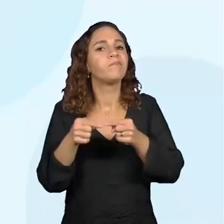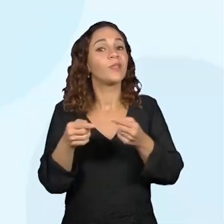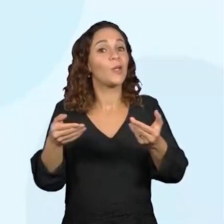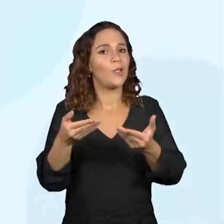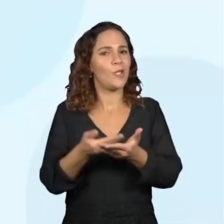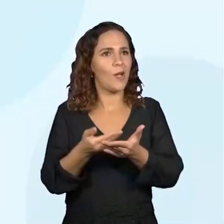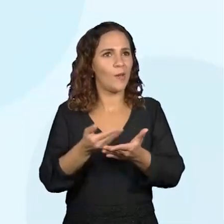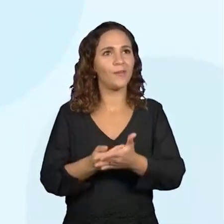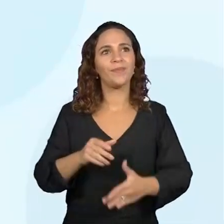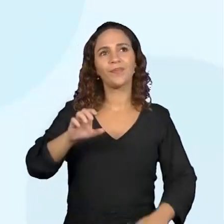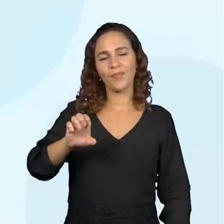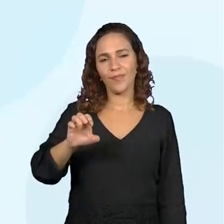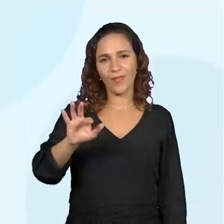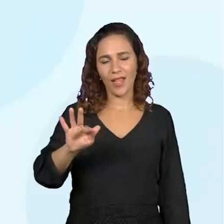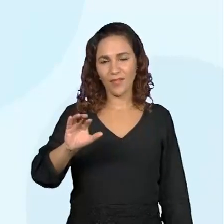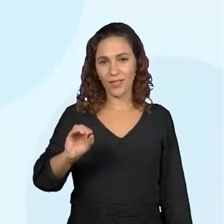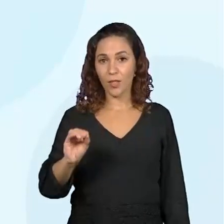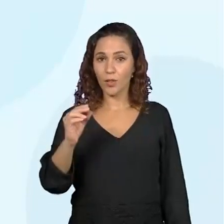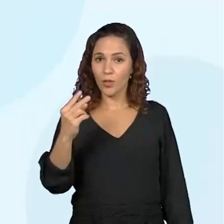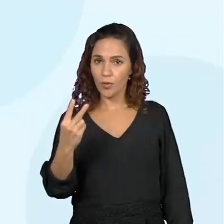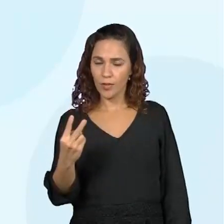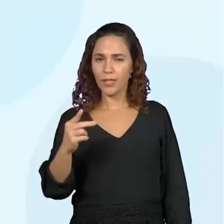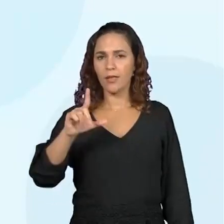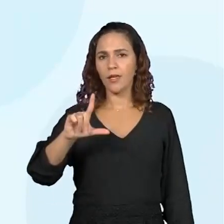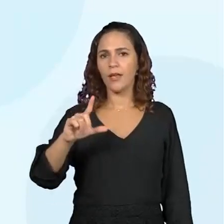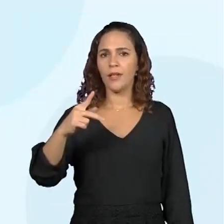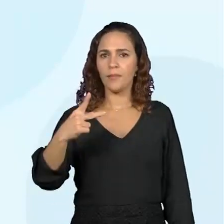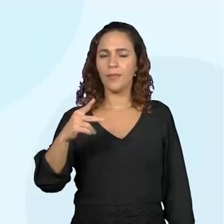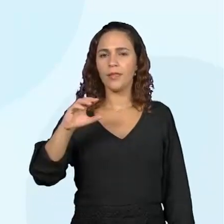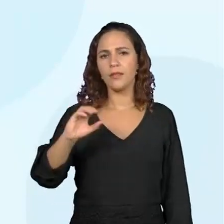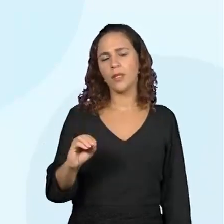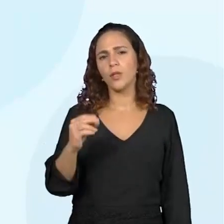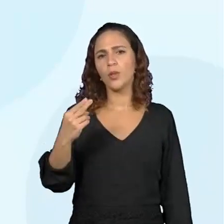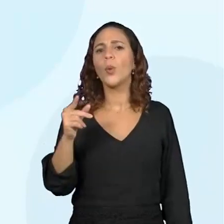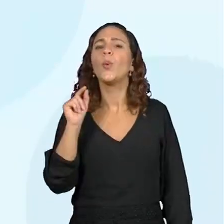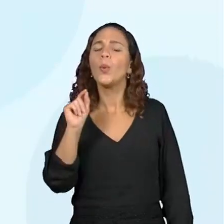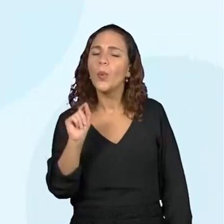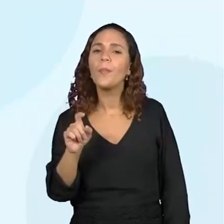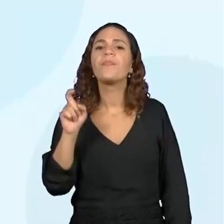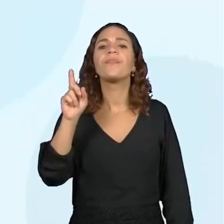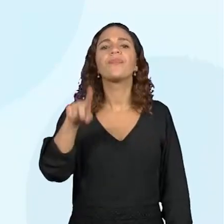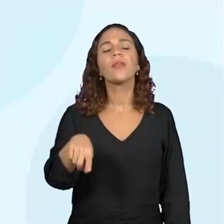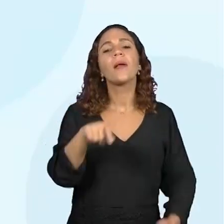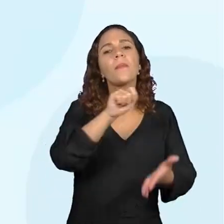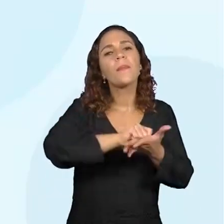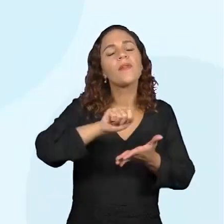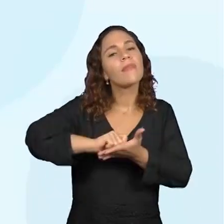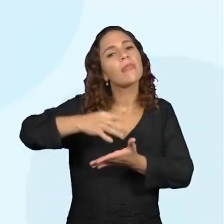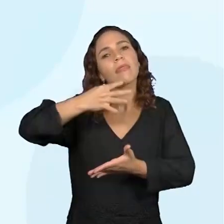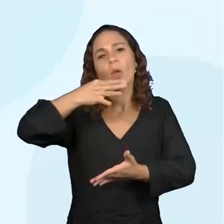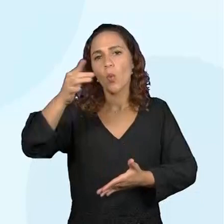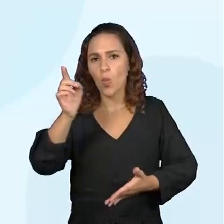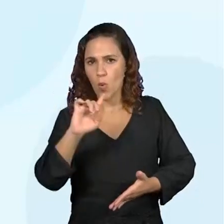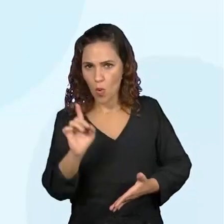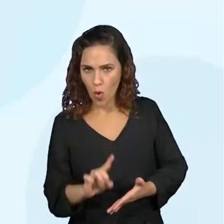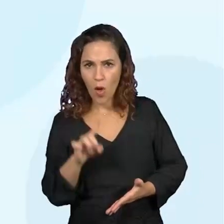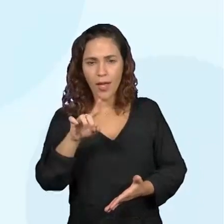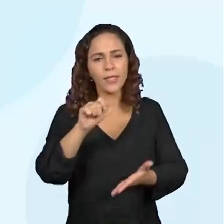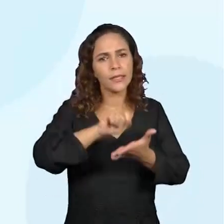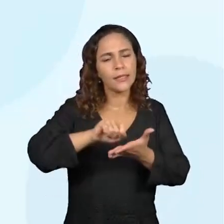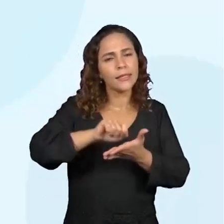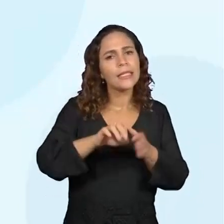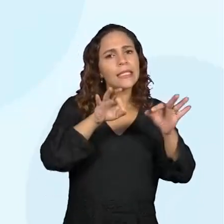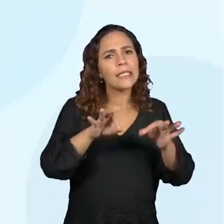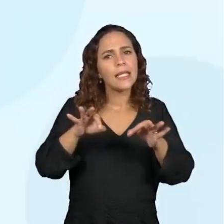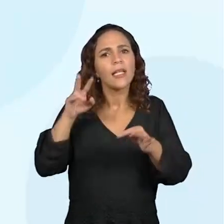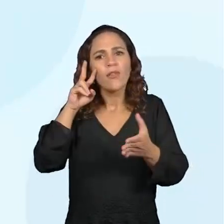EF02, LP02, que diz respeito a grafar palavras desconhecidas, apoiando-se no som e na grafia de